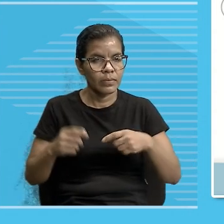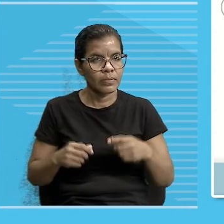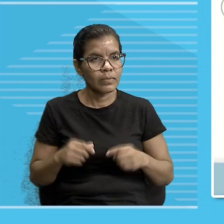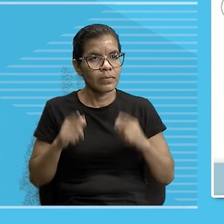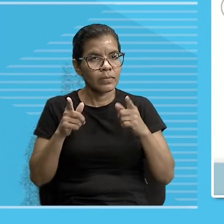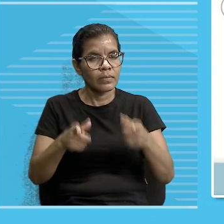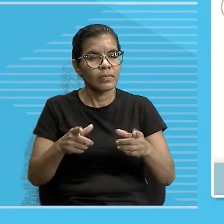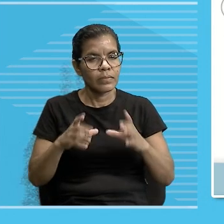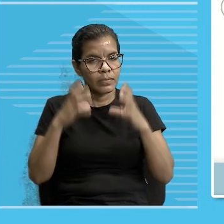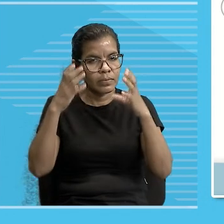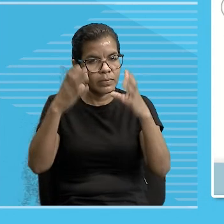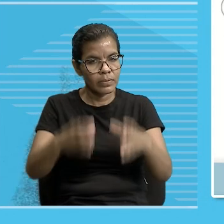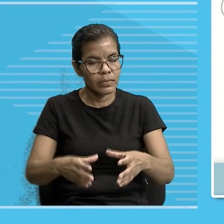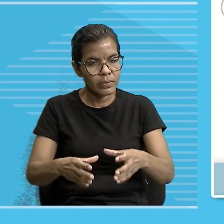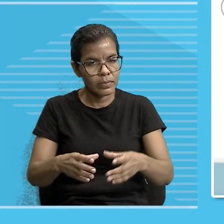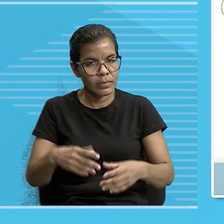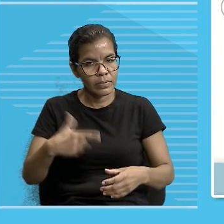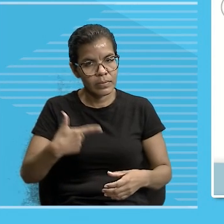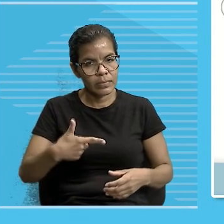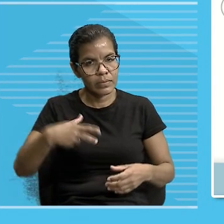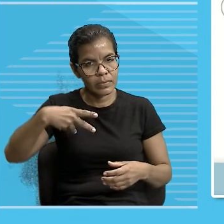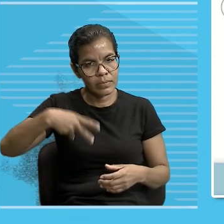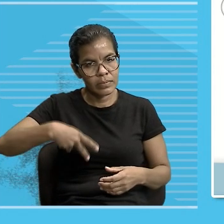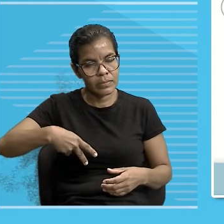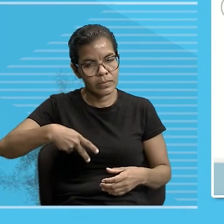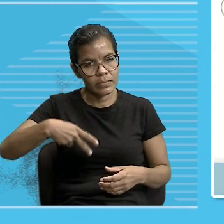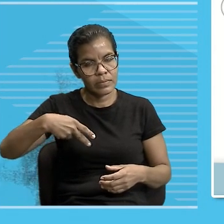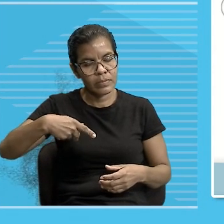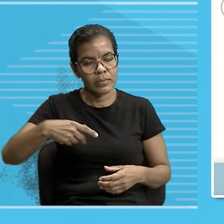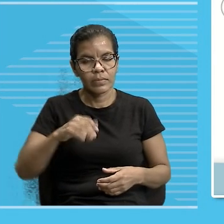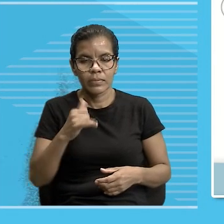ele colocou como sendo 273.